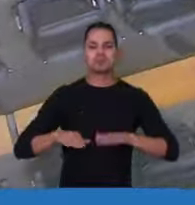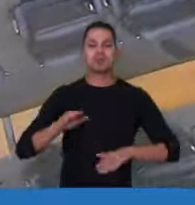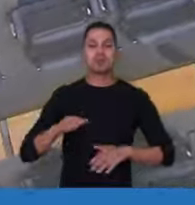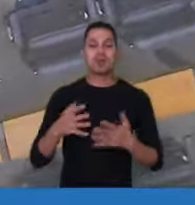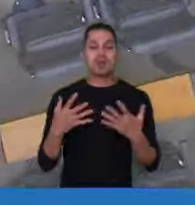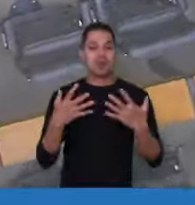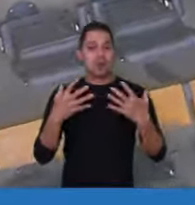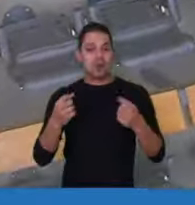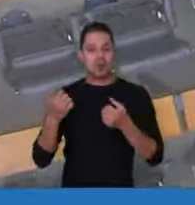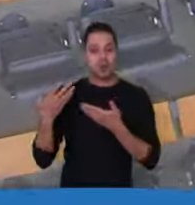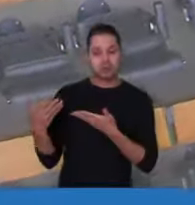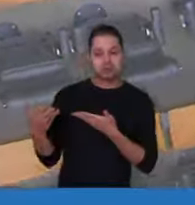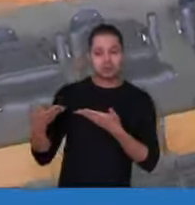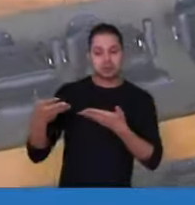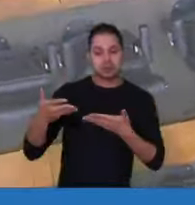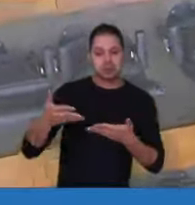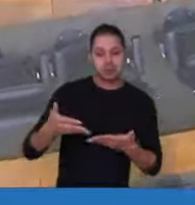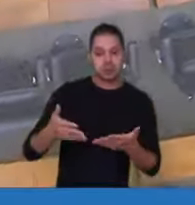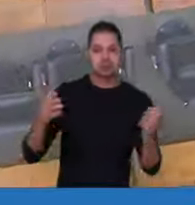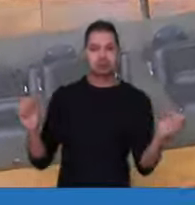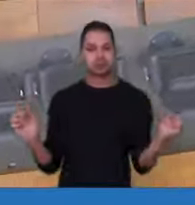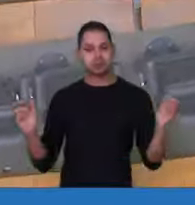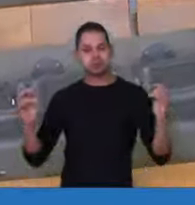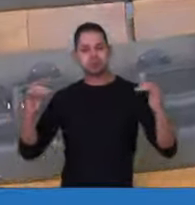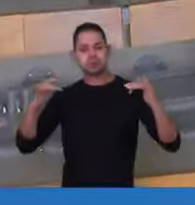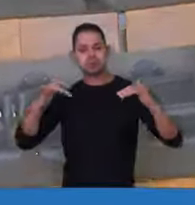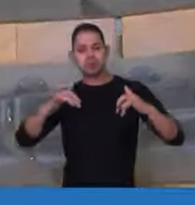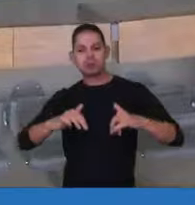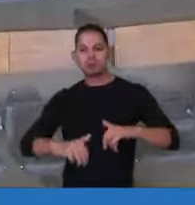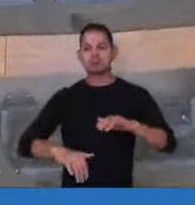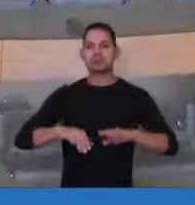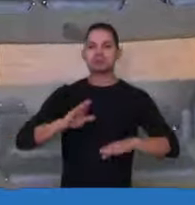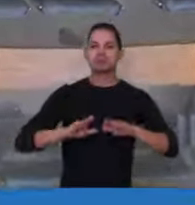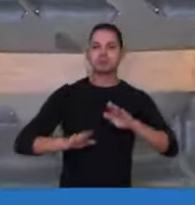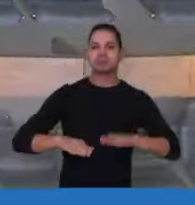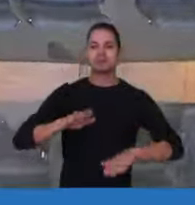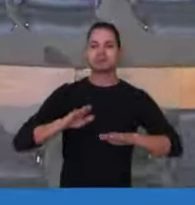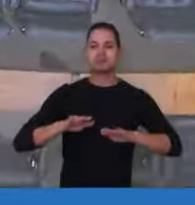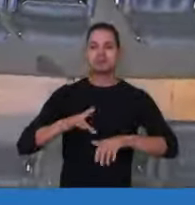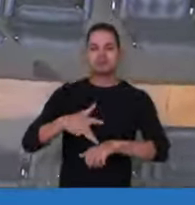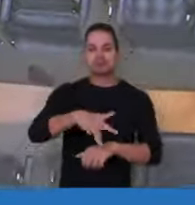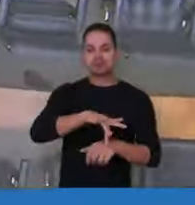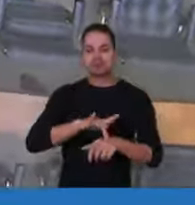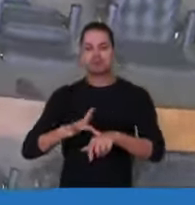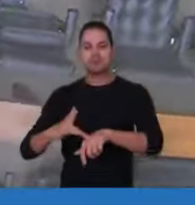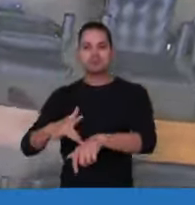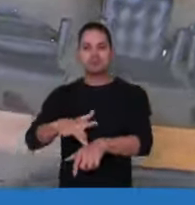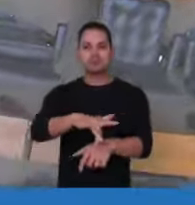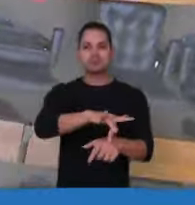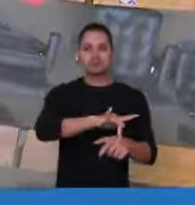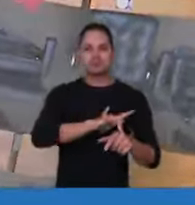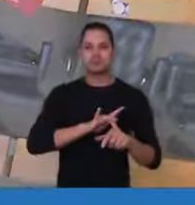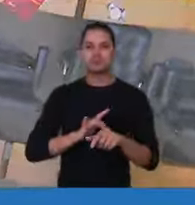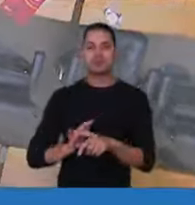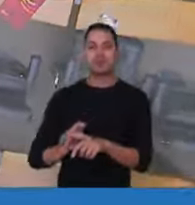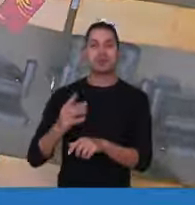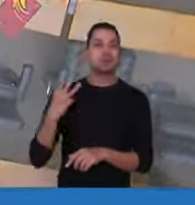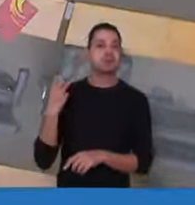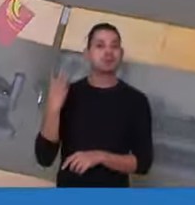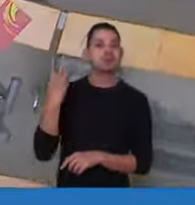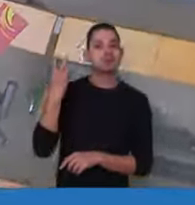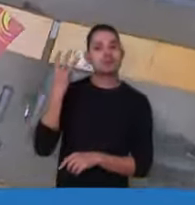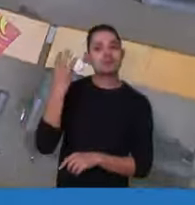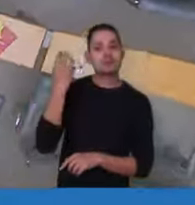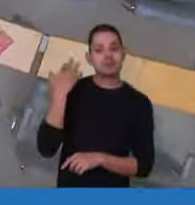vim, Marielle, eu vim. Eu vim dançar tambor. Marielle